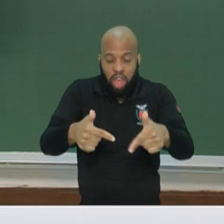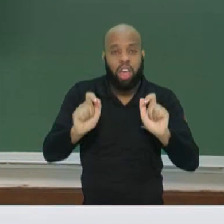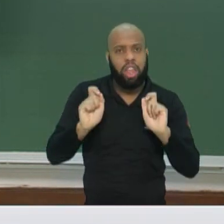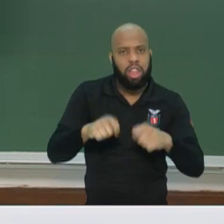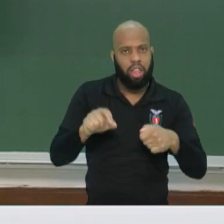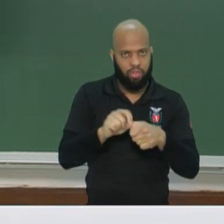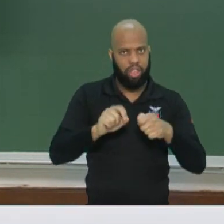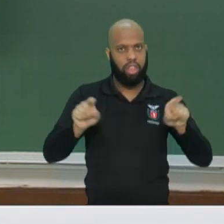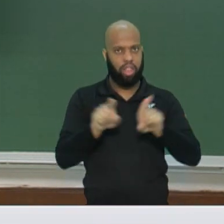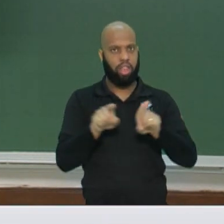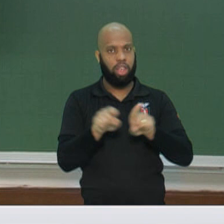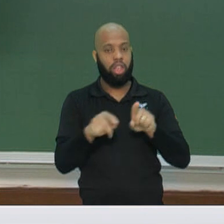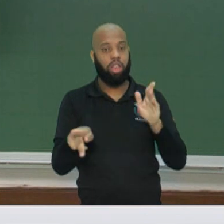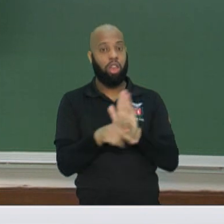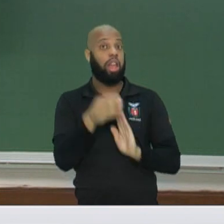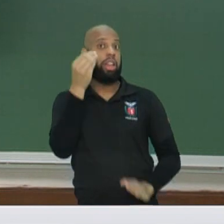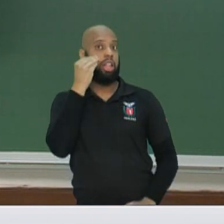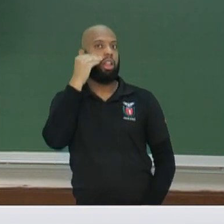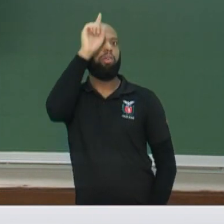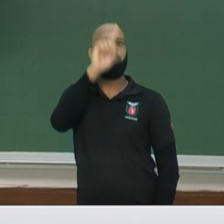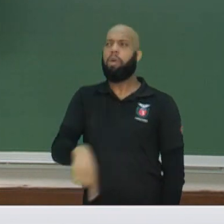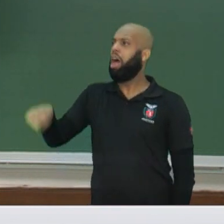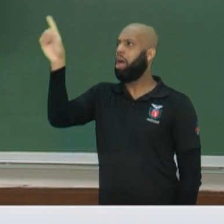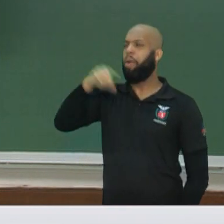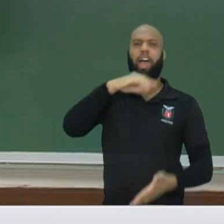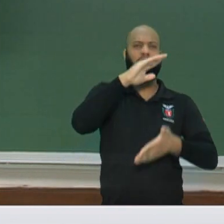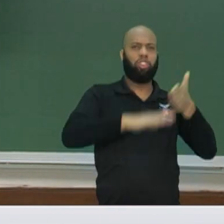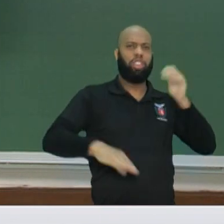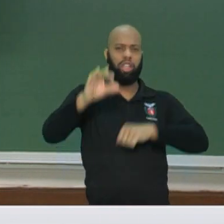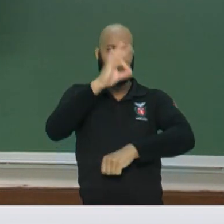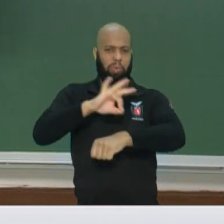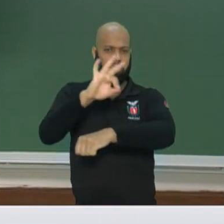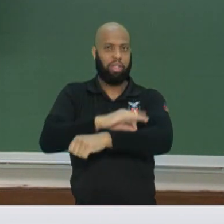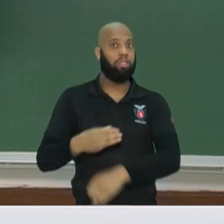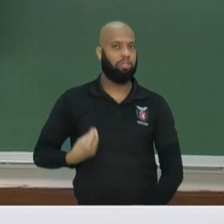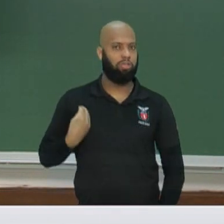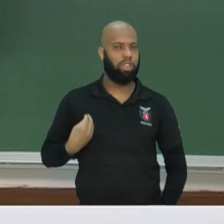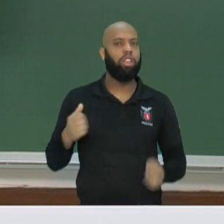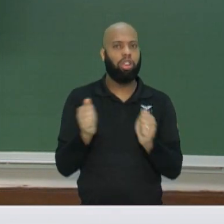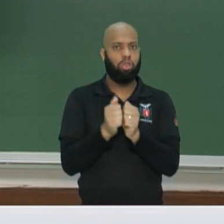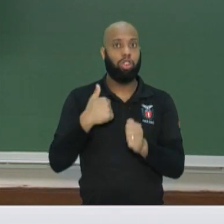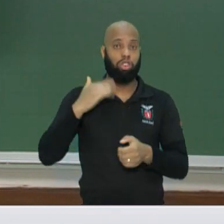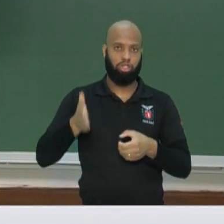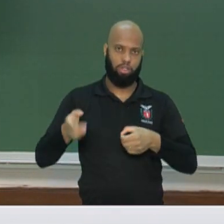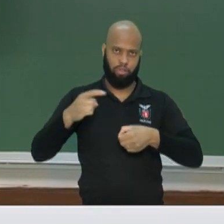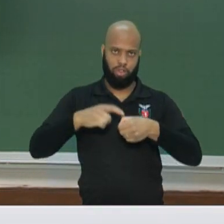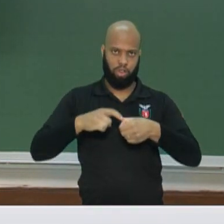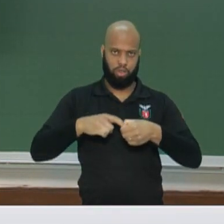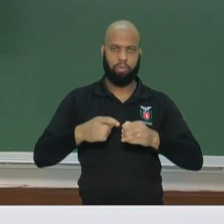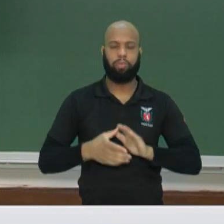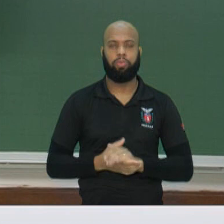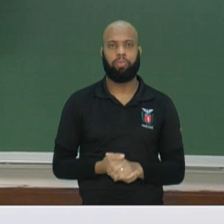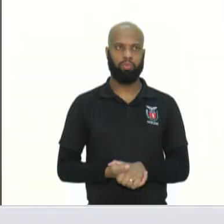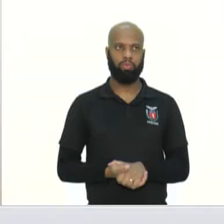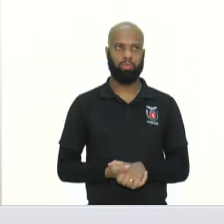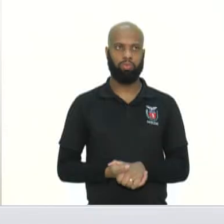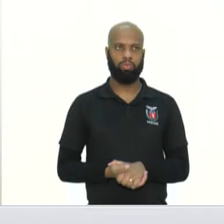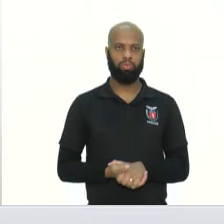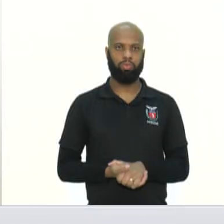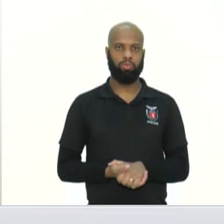ter para tentar cancelar esse mosquito da nossa vida. Acompanhe aí que eu já volto.